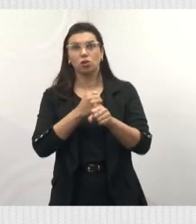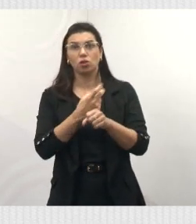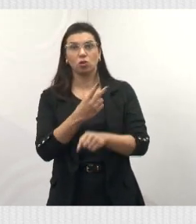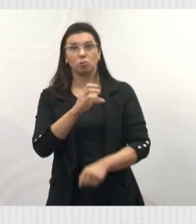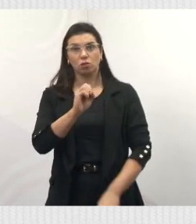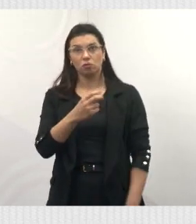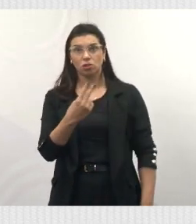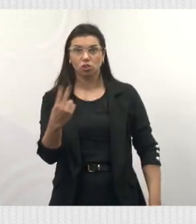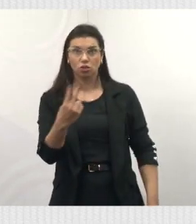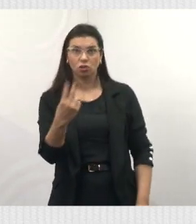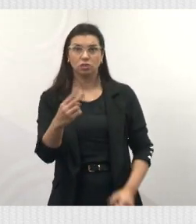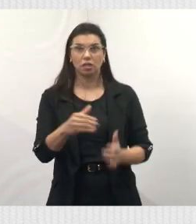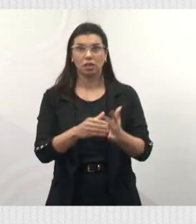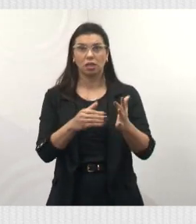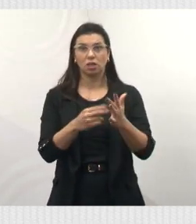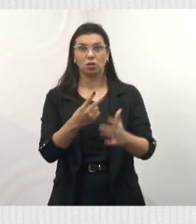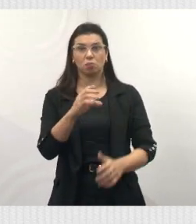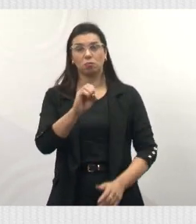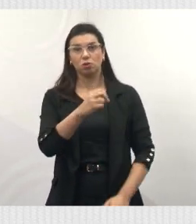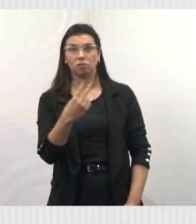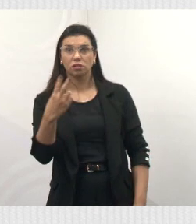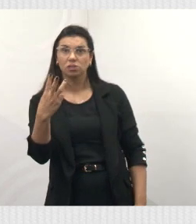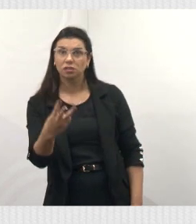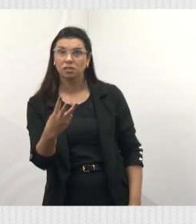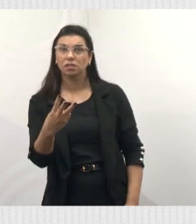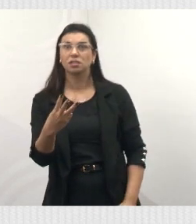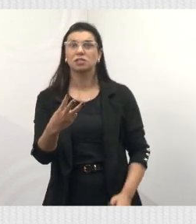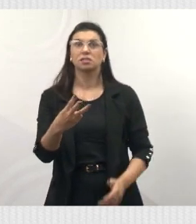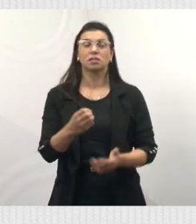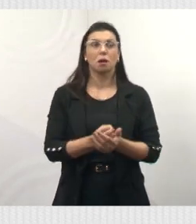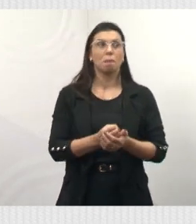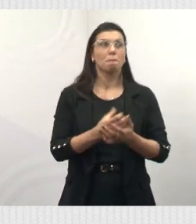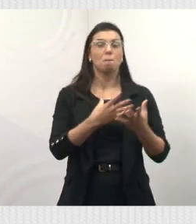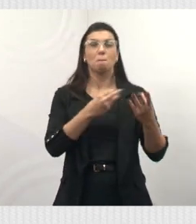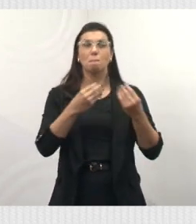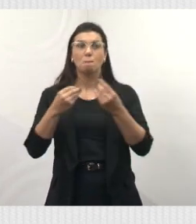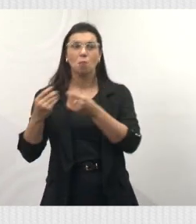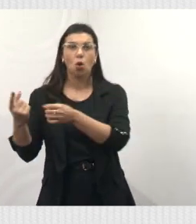para aplicar aquele dinheiro que muitos municípios